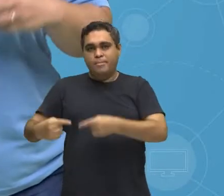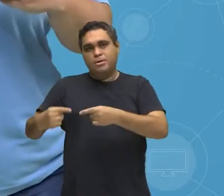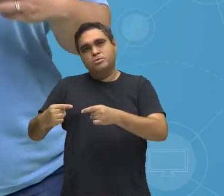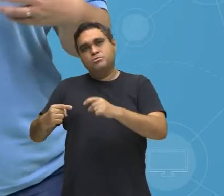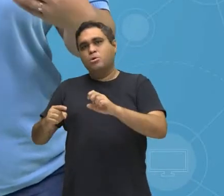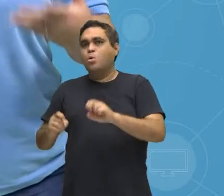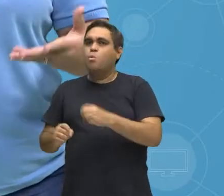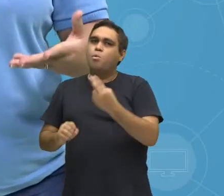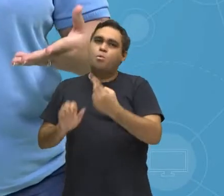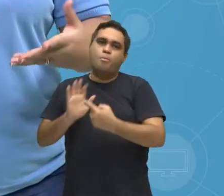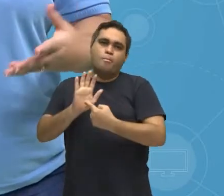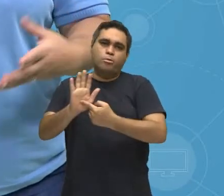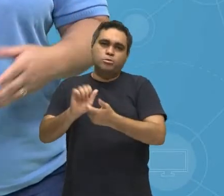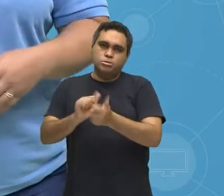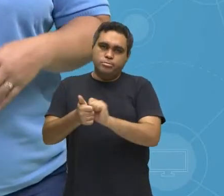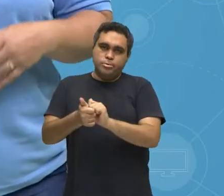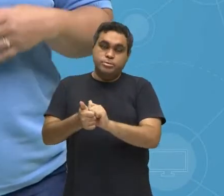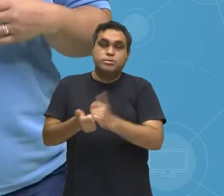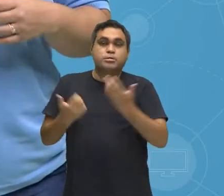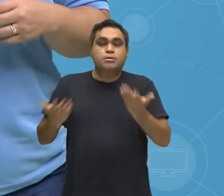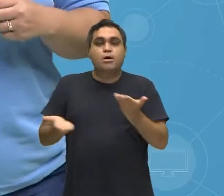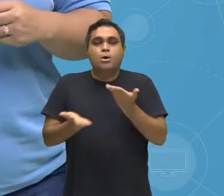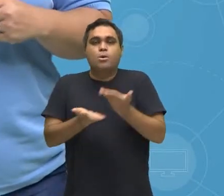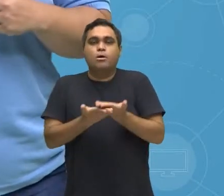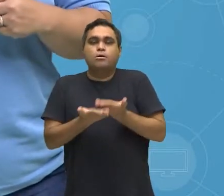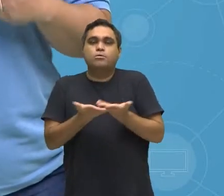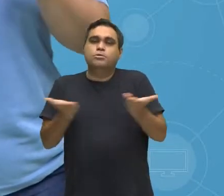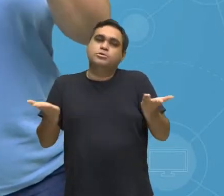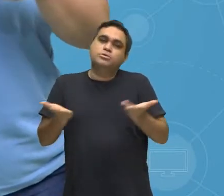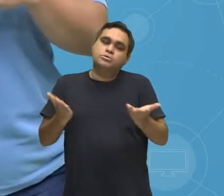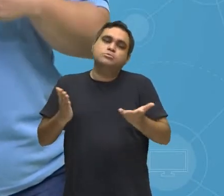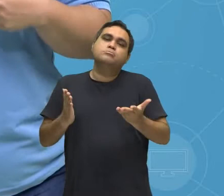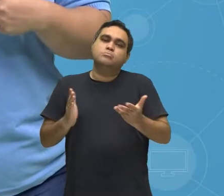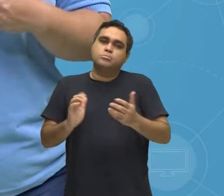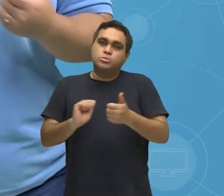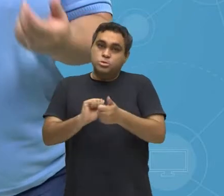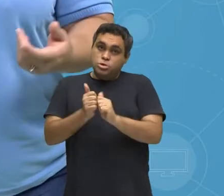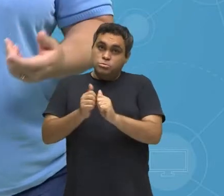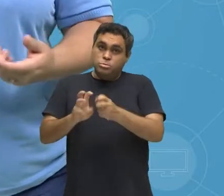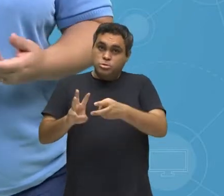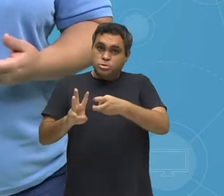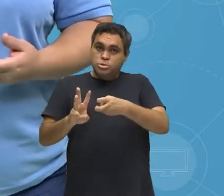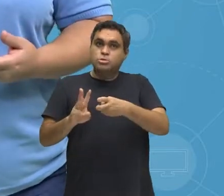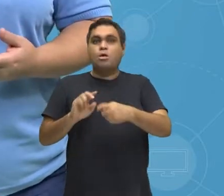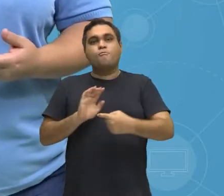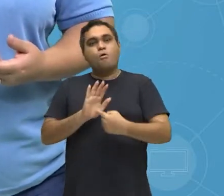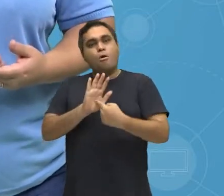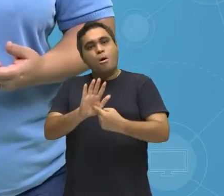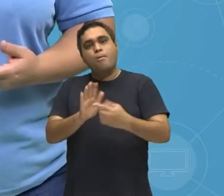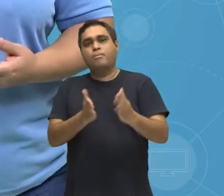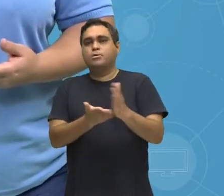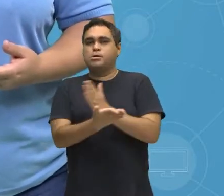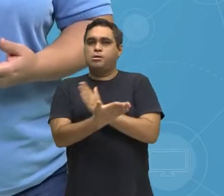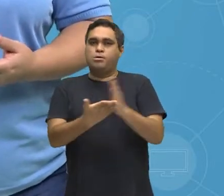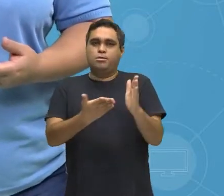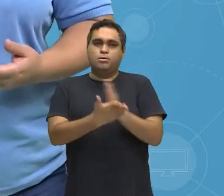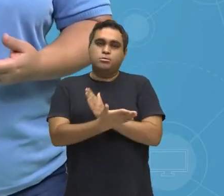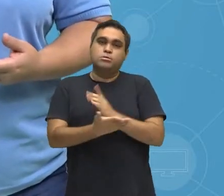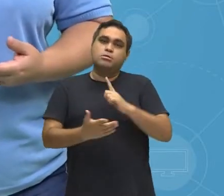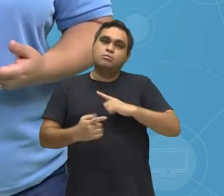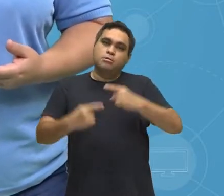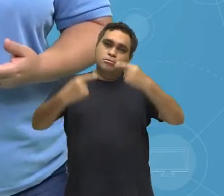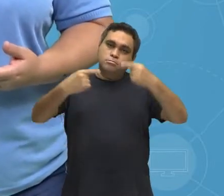falar sobre alguns esportes que são que competem, né, onde os indígenas competem e